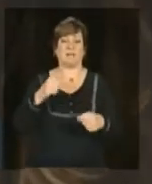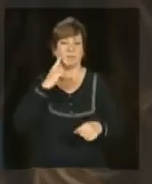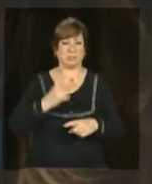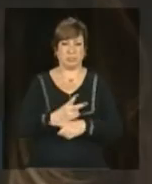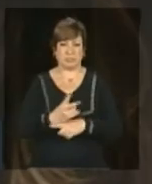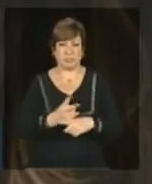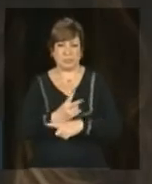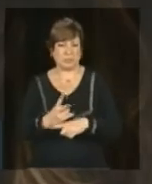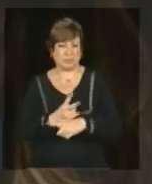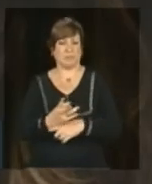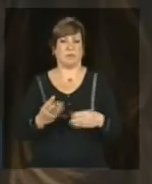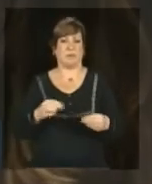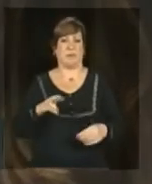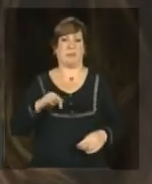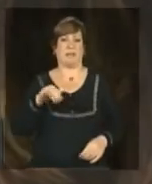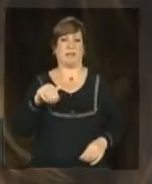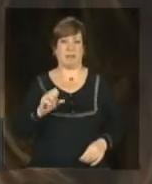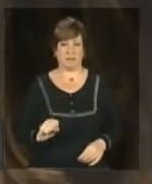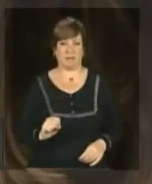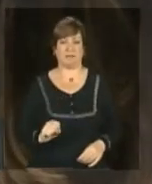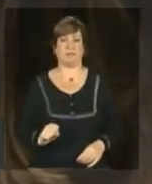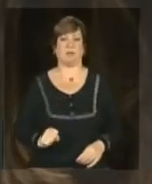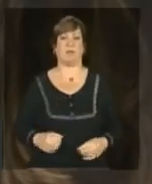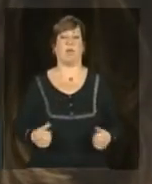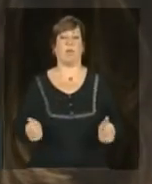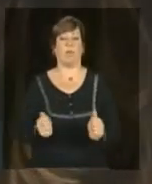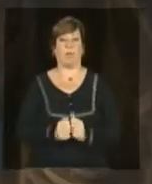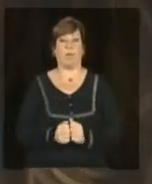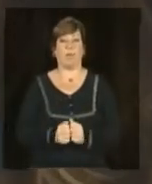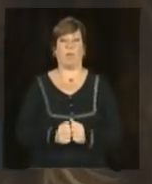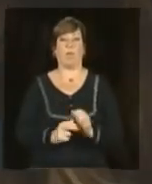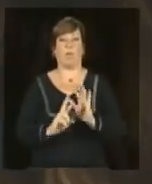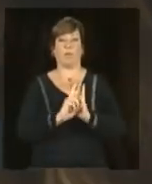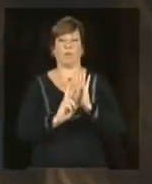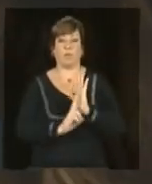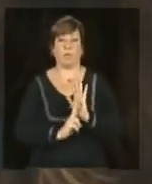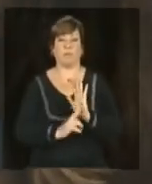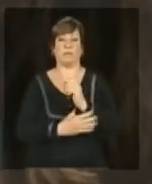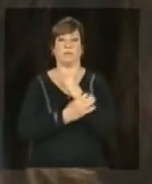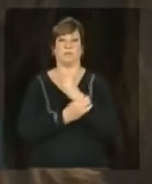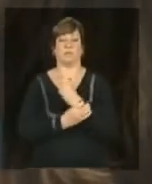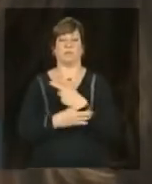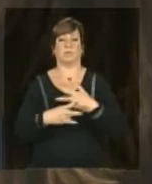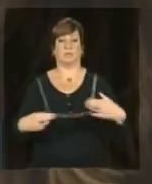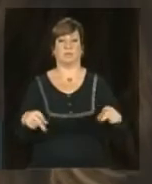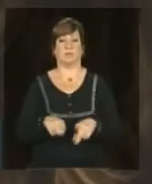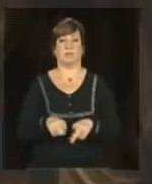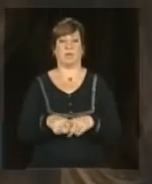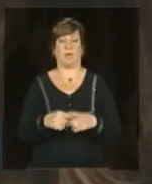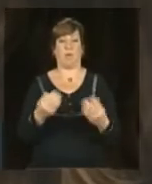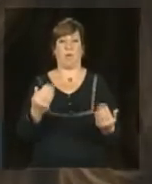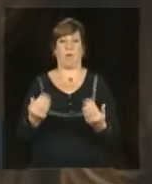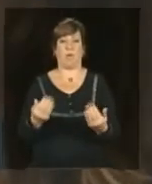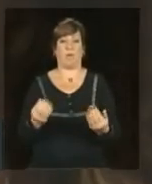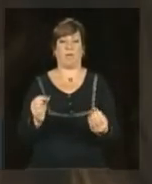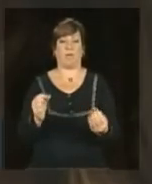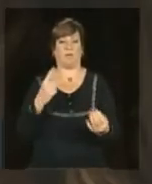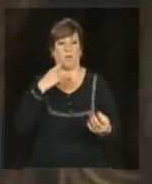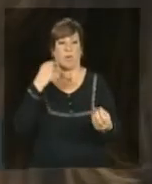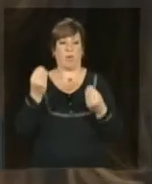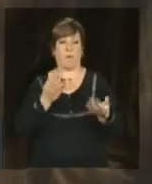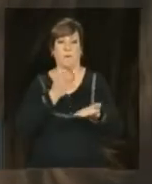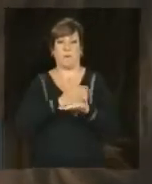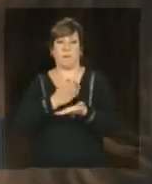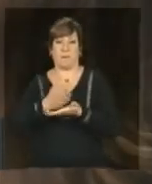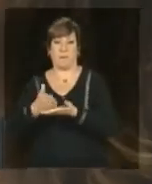busca implacável por metas com normas de segurança, com paradas